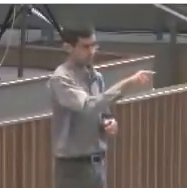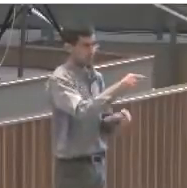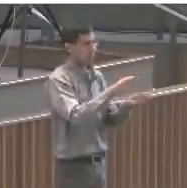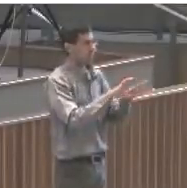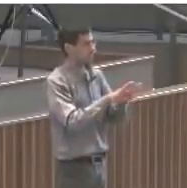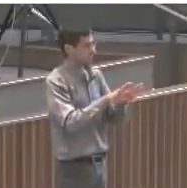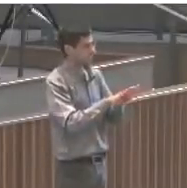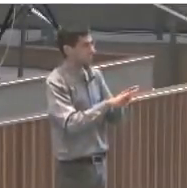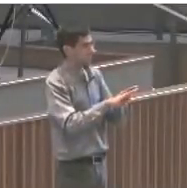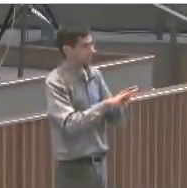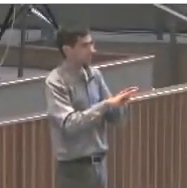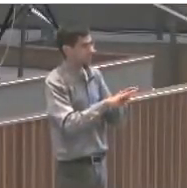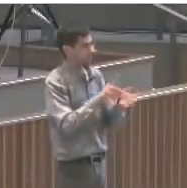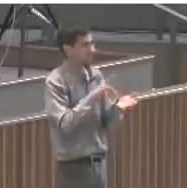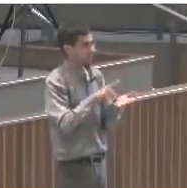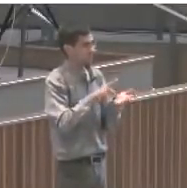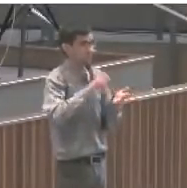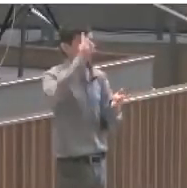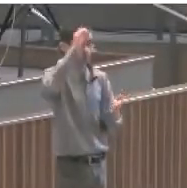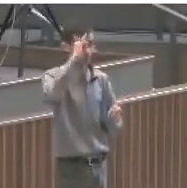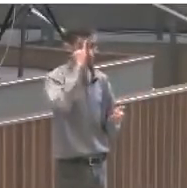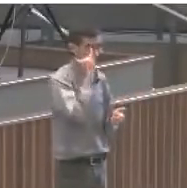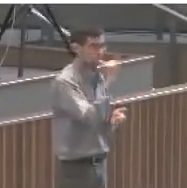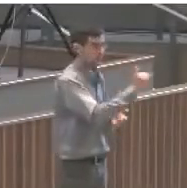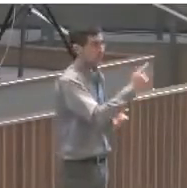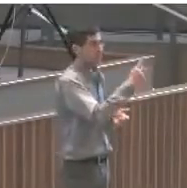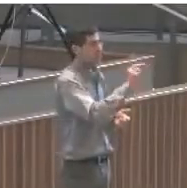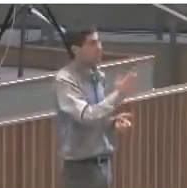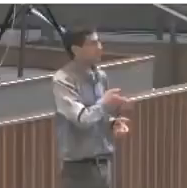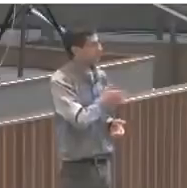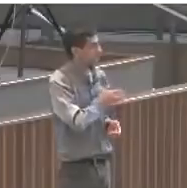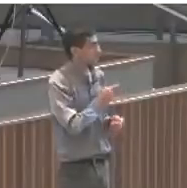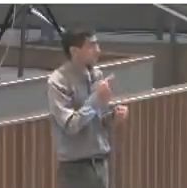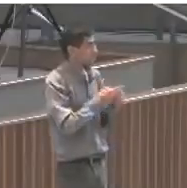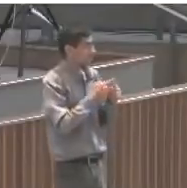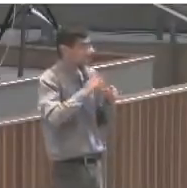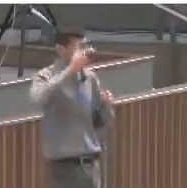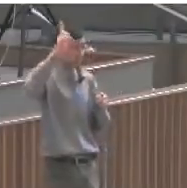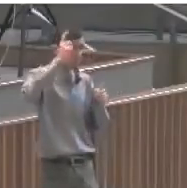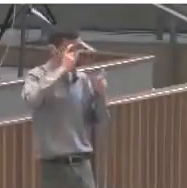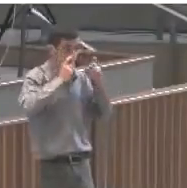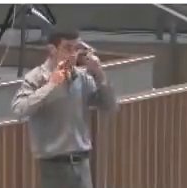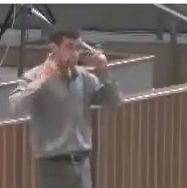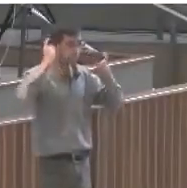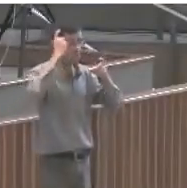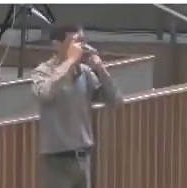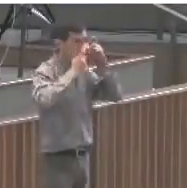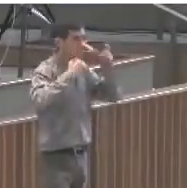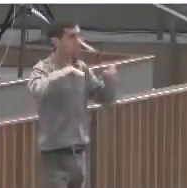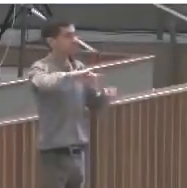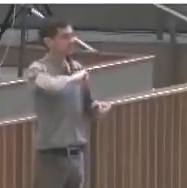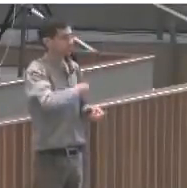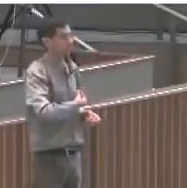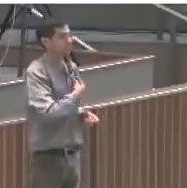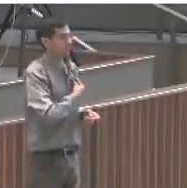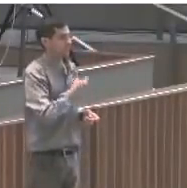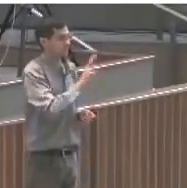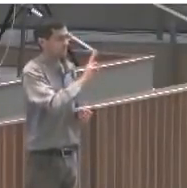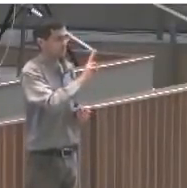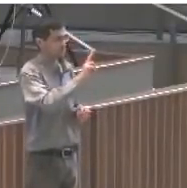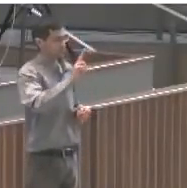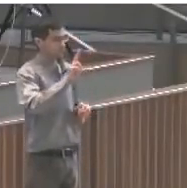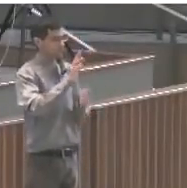vai falar com você porque ele se importa com a nossas vidas em nome